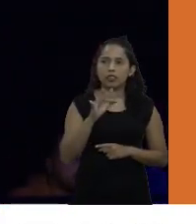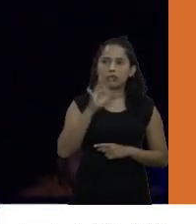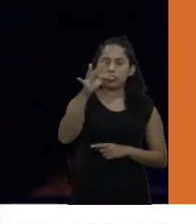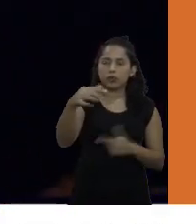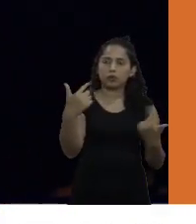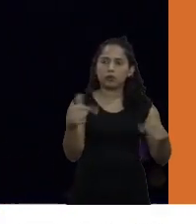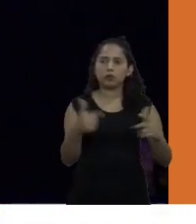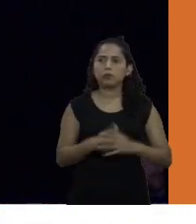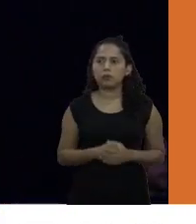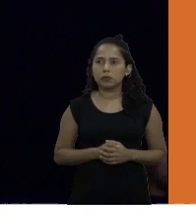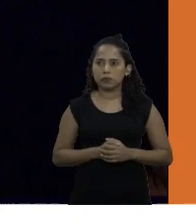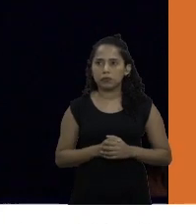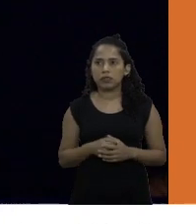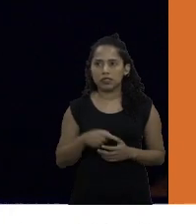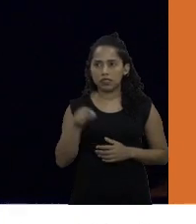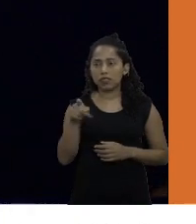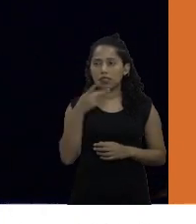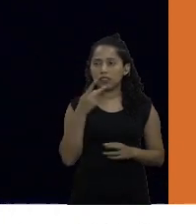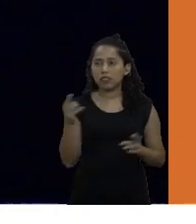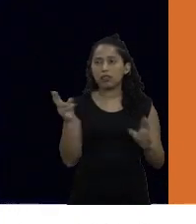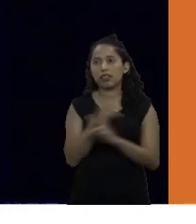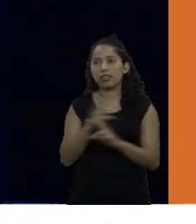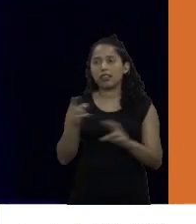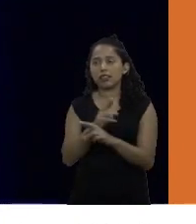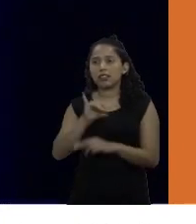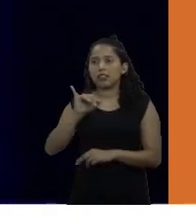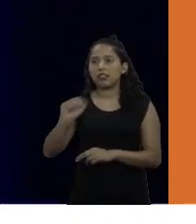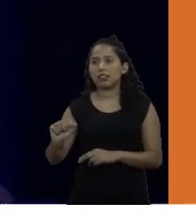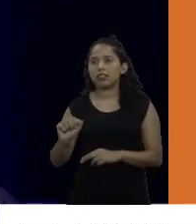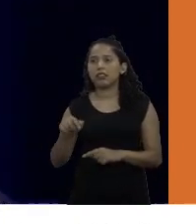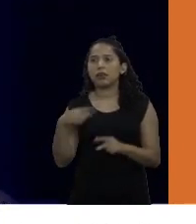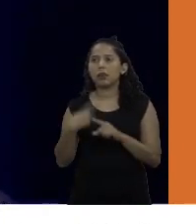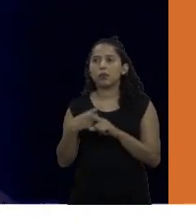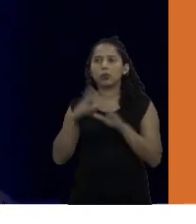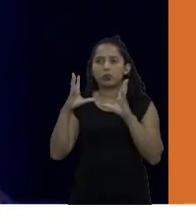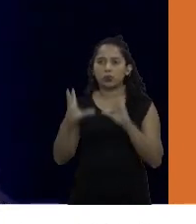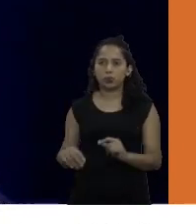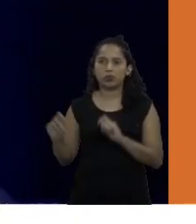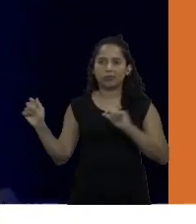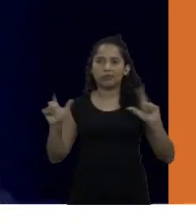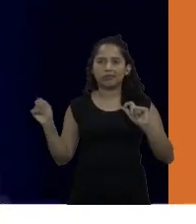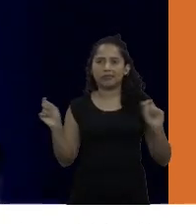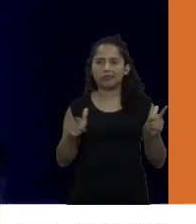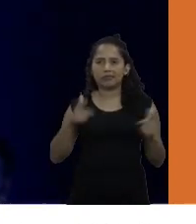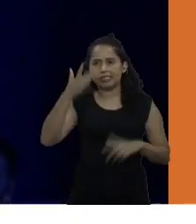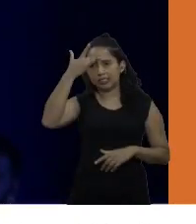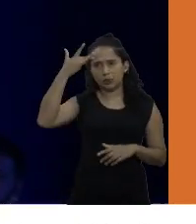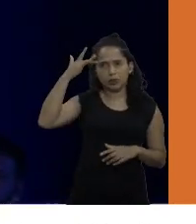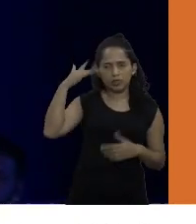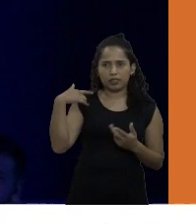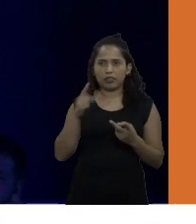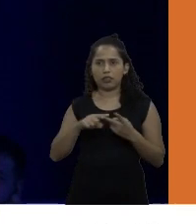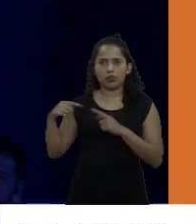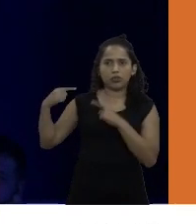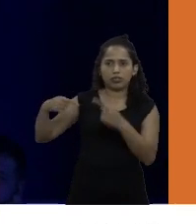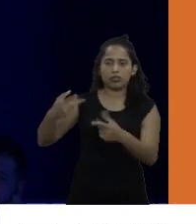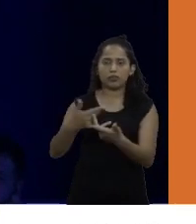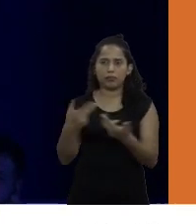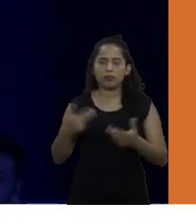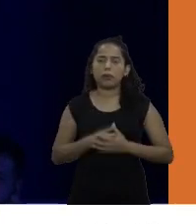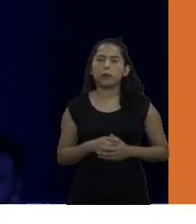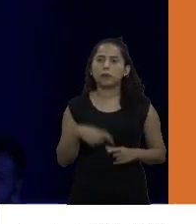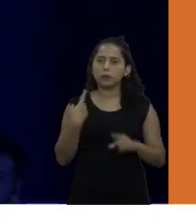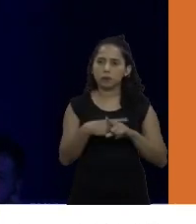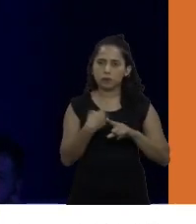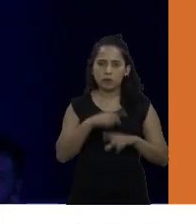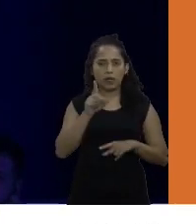a gente, aqui, por exemplo, eu relacionei com inteligência artificial. Por que que eu trago tudo isso que vem ali? Saúde mental, geração, tudo isso. Porque